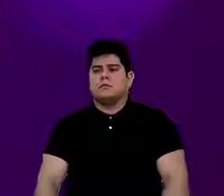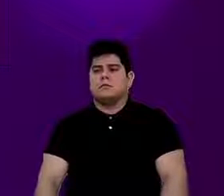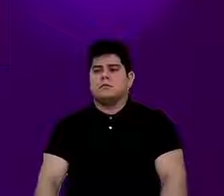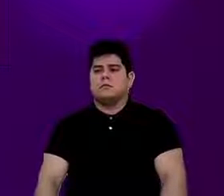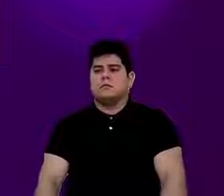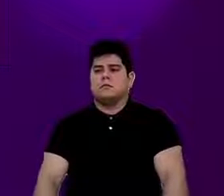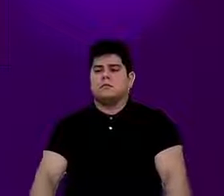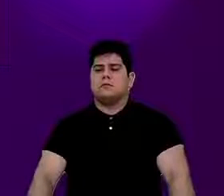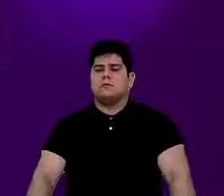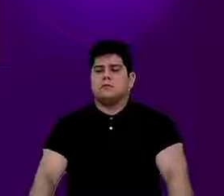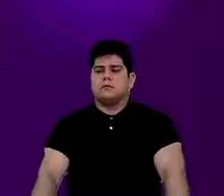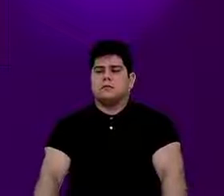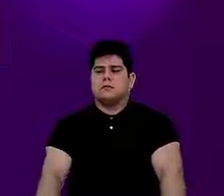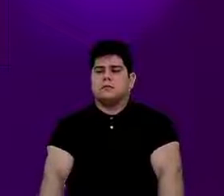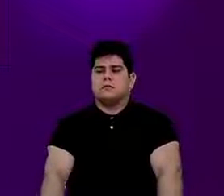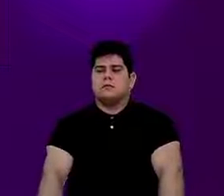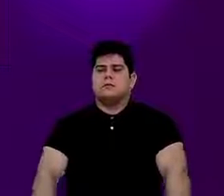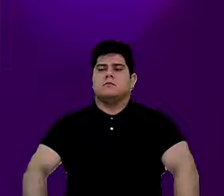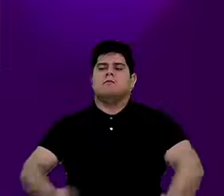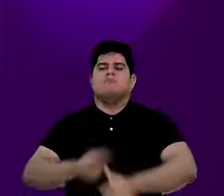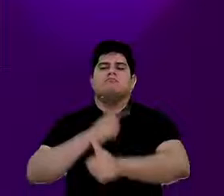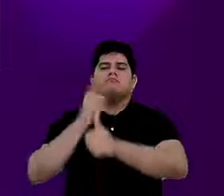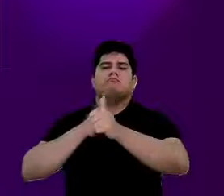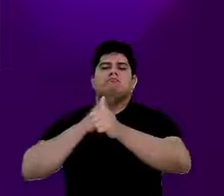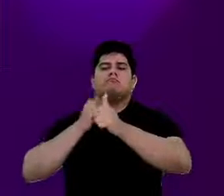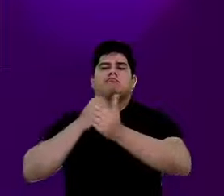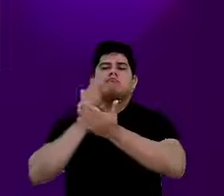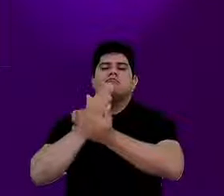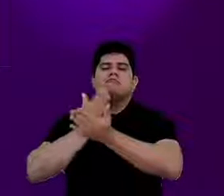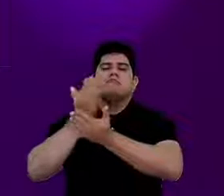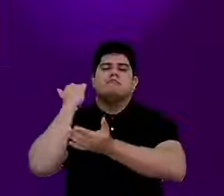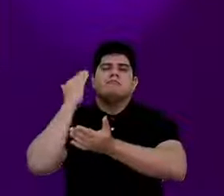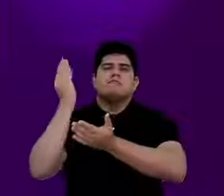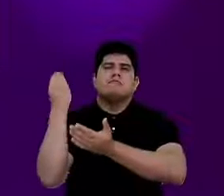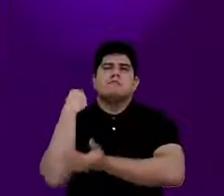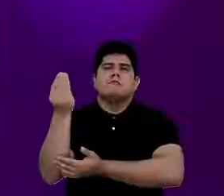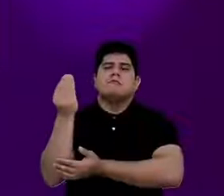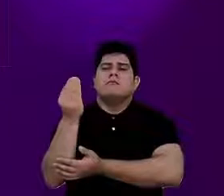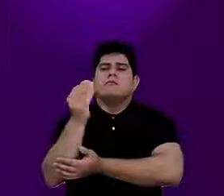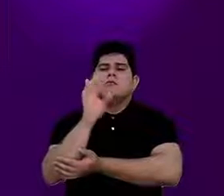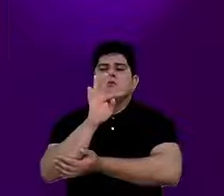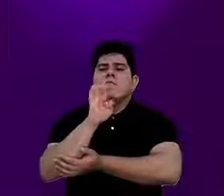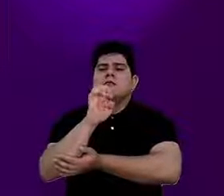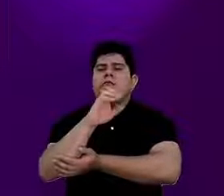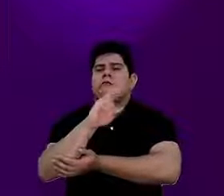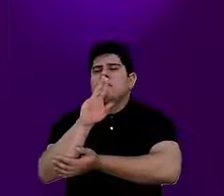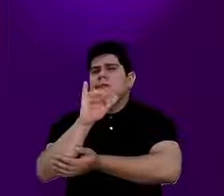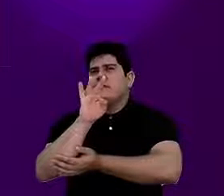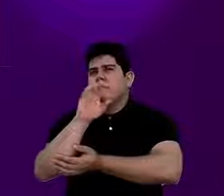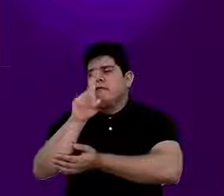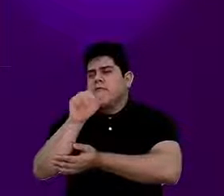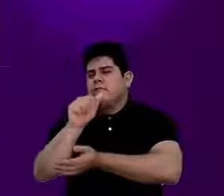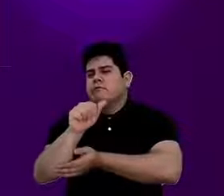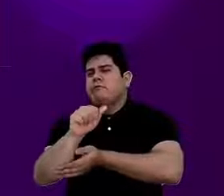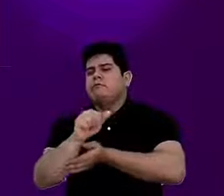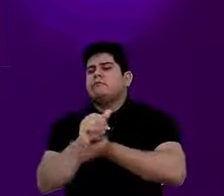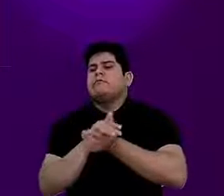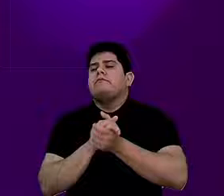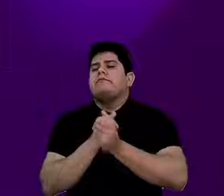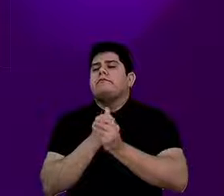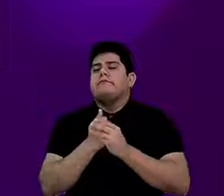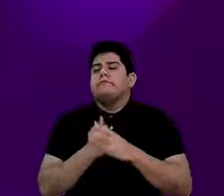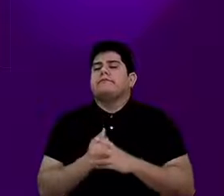E o meu primeiro livro que eu lancei foi o Te Cuida. No Te Cuida, eu procurava mostrar aos meus pacientes que eles